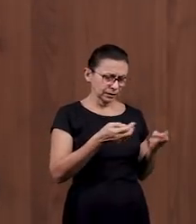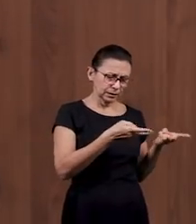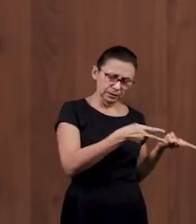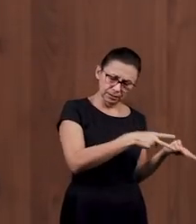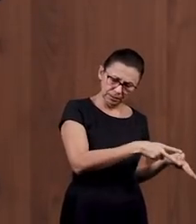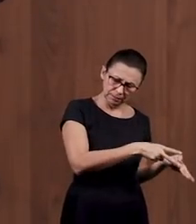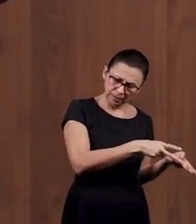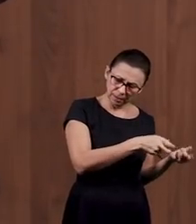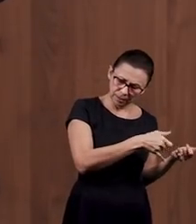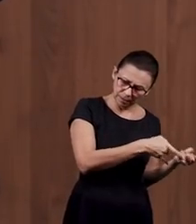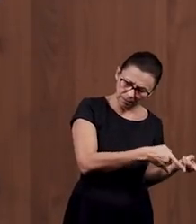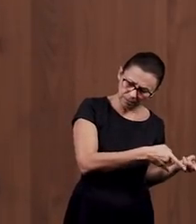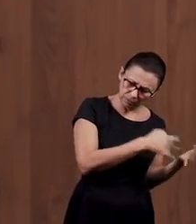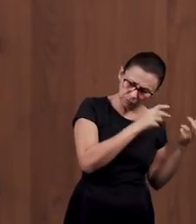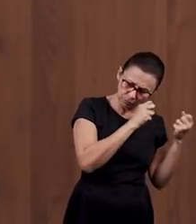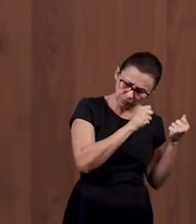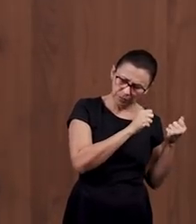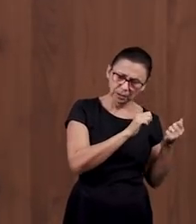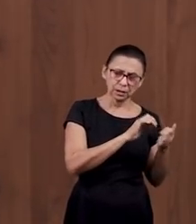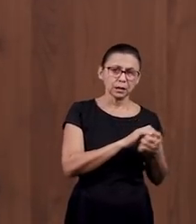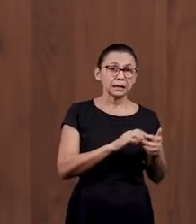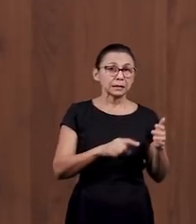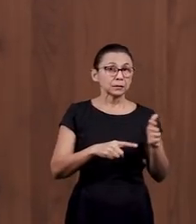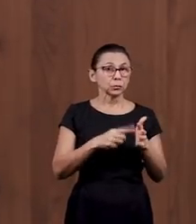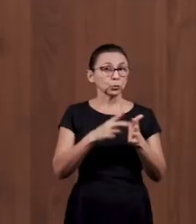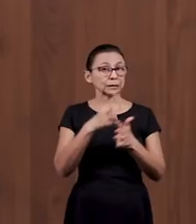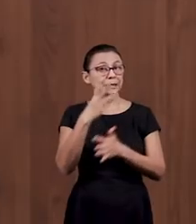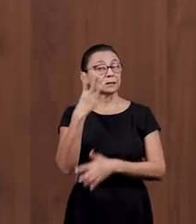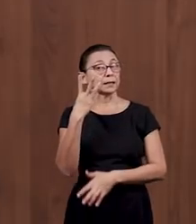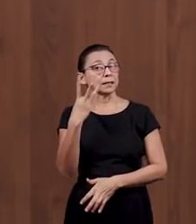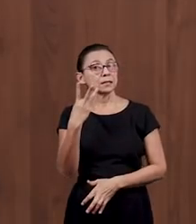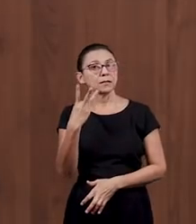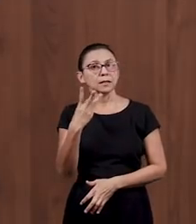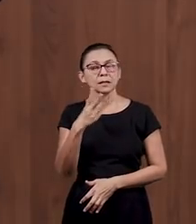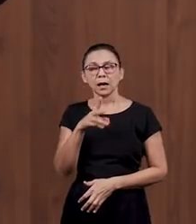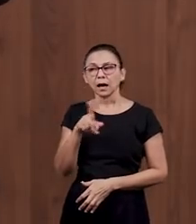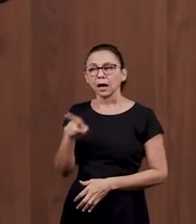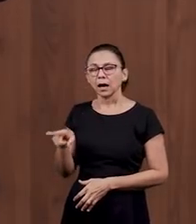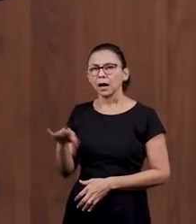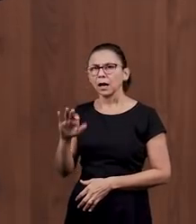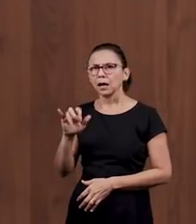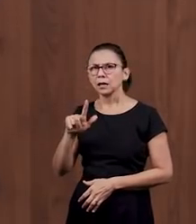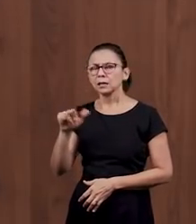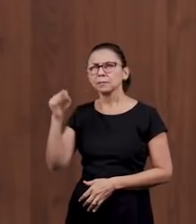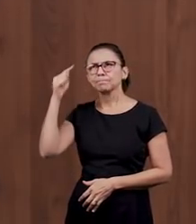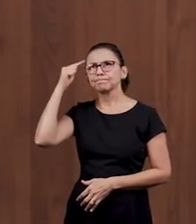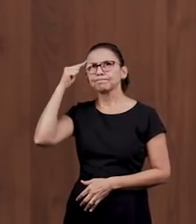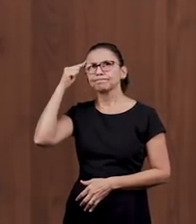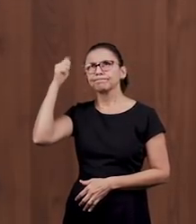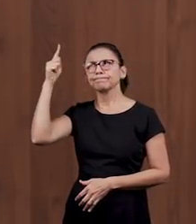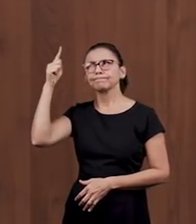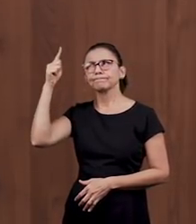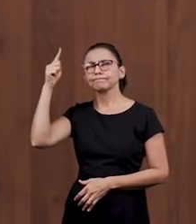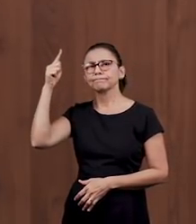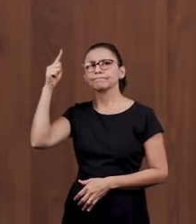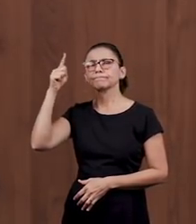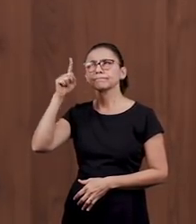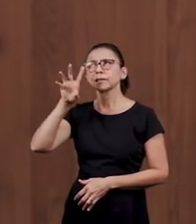vezes. Foi quando o profeta Eli entendeu que era a voz do Senhor. E